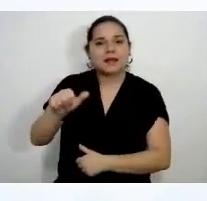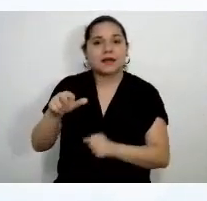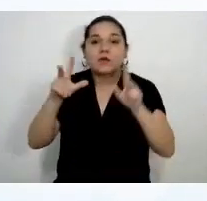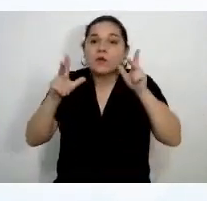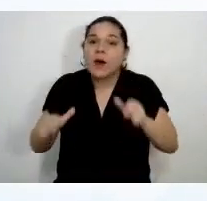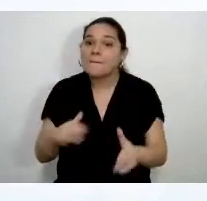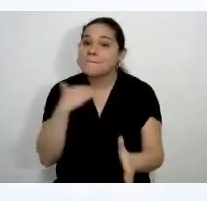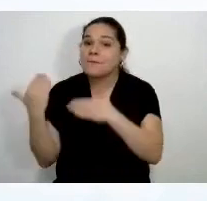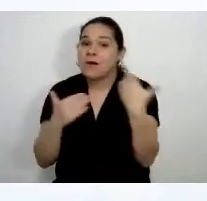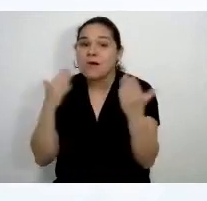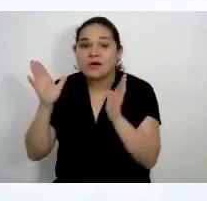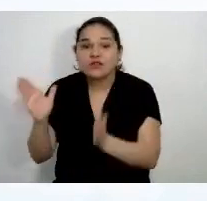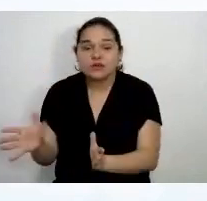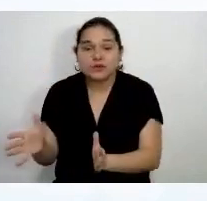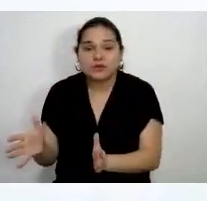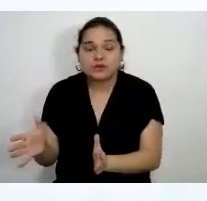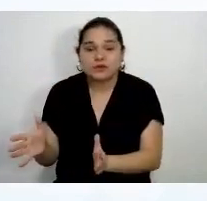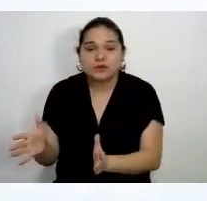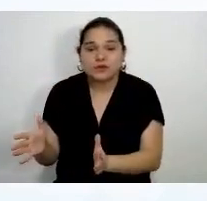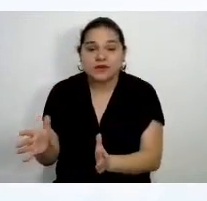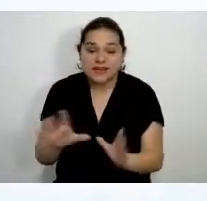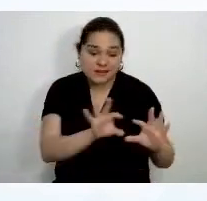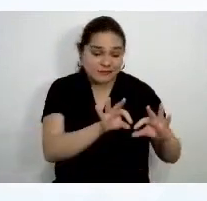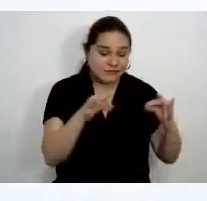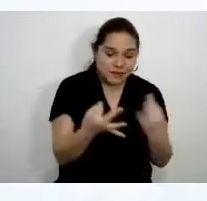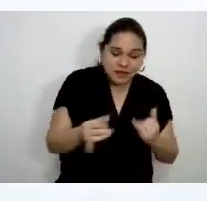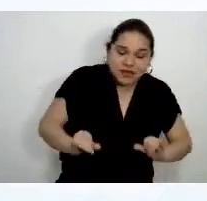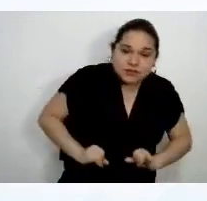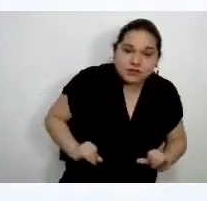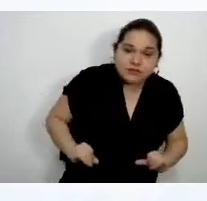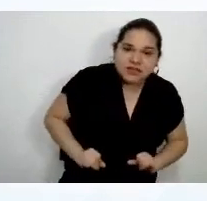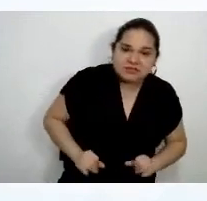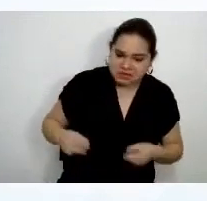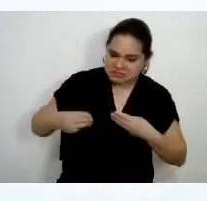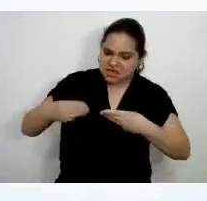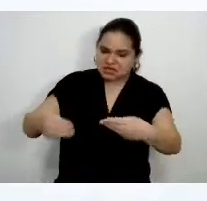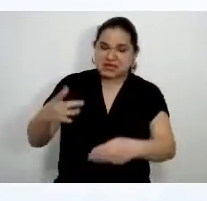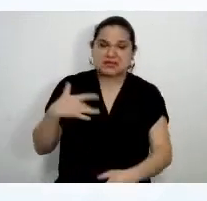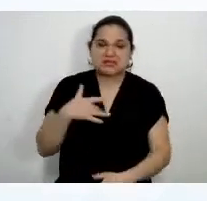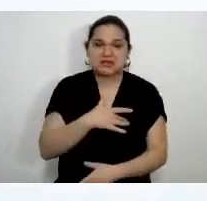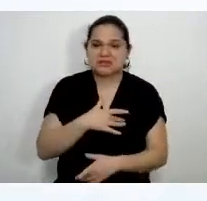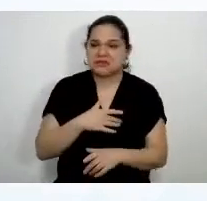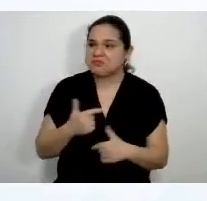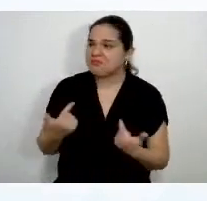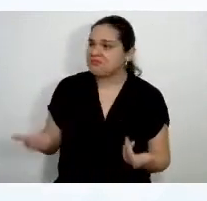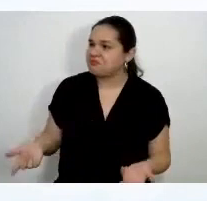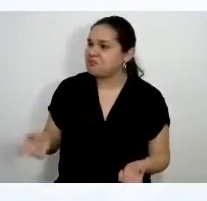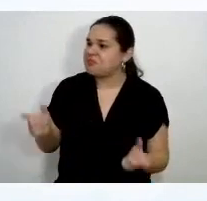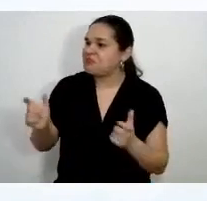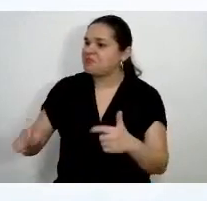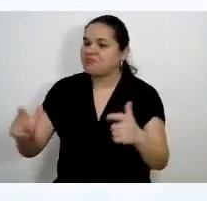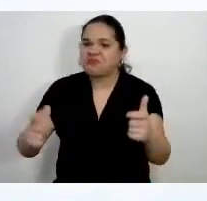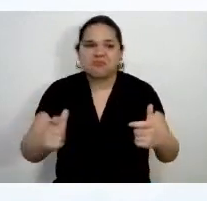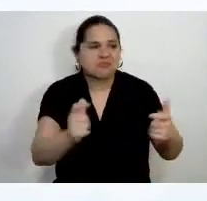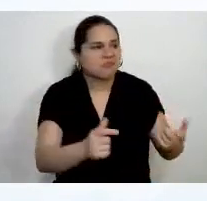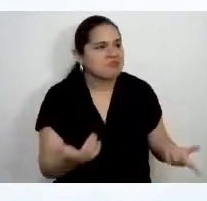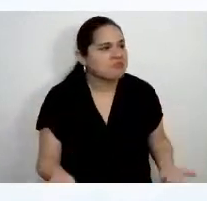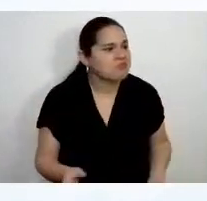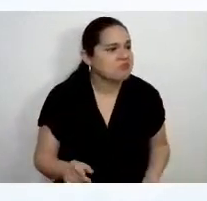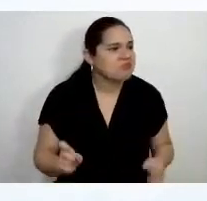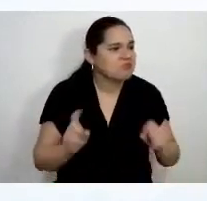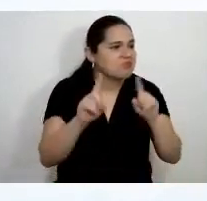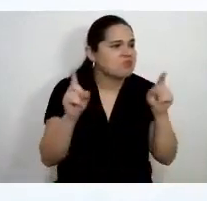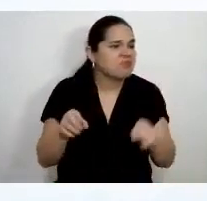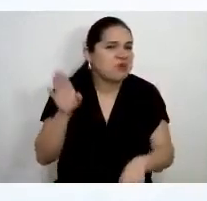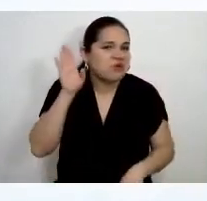E o Ministério da Saúde está sumido. Sumido. Você não ouve falar no Ministério da Saúde? Você ouve falar